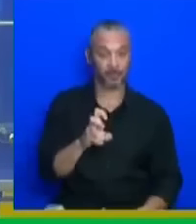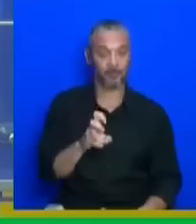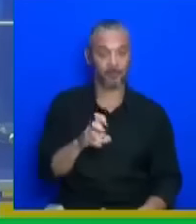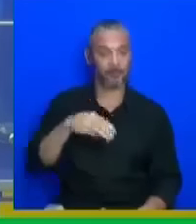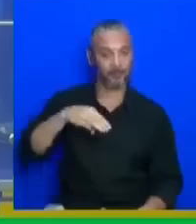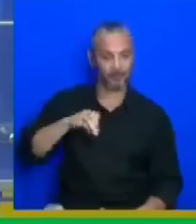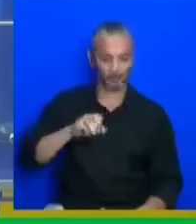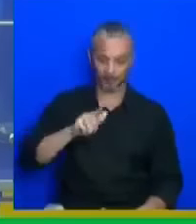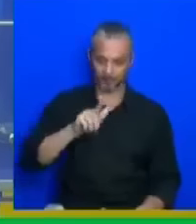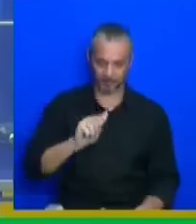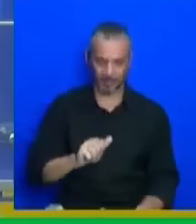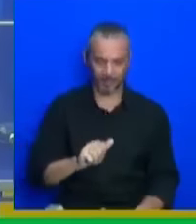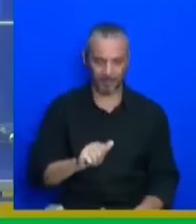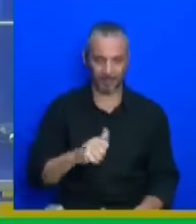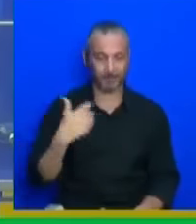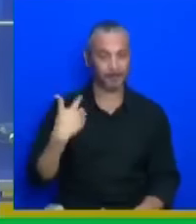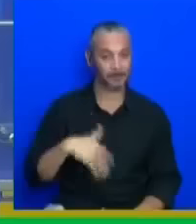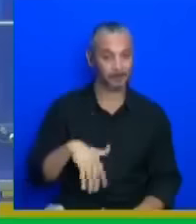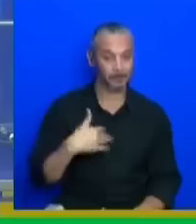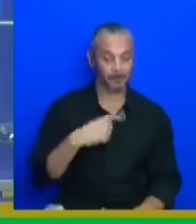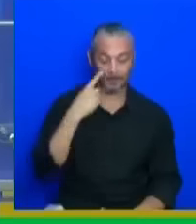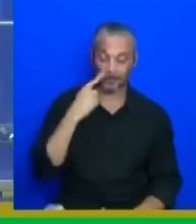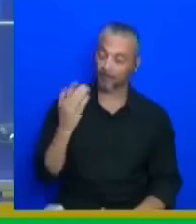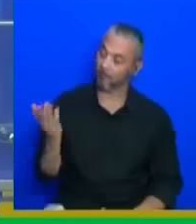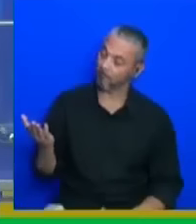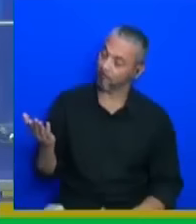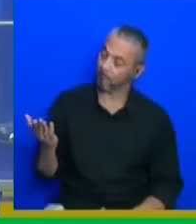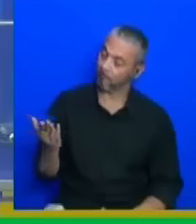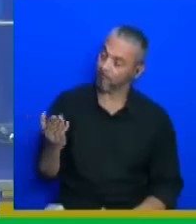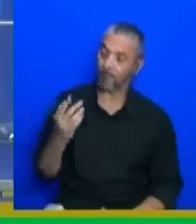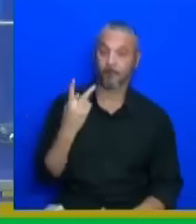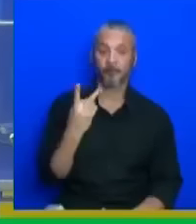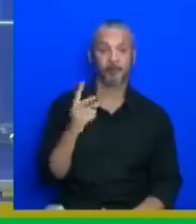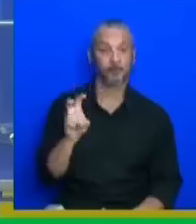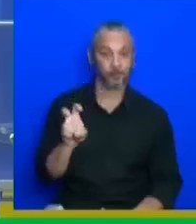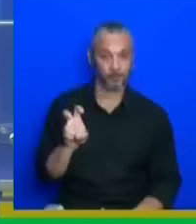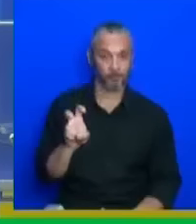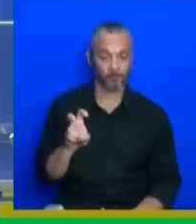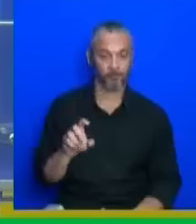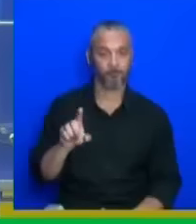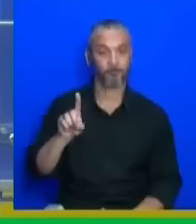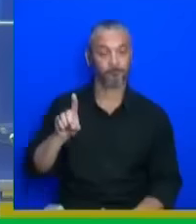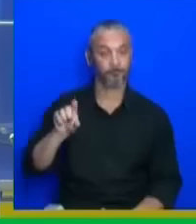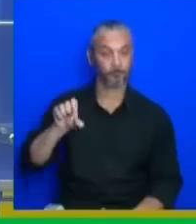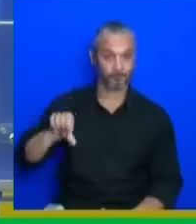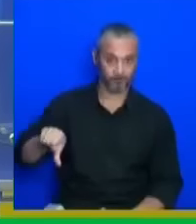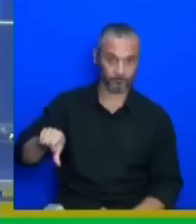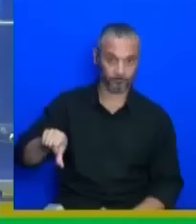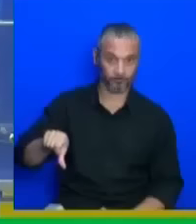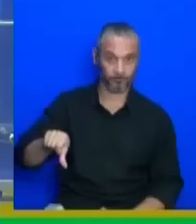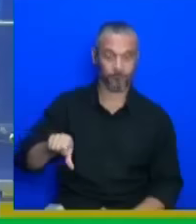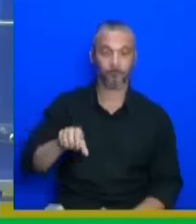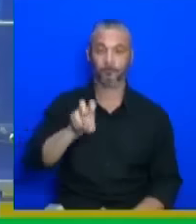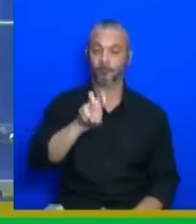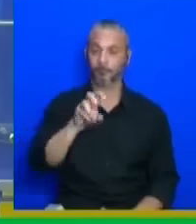2715 da Mega Sena. As dezenas sorteadas foram 25,